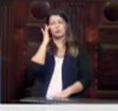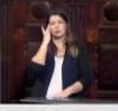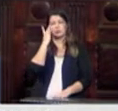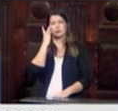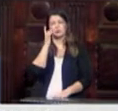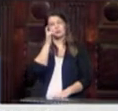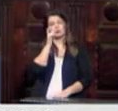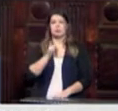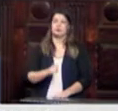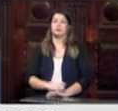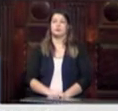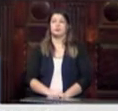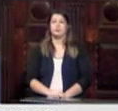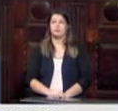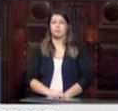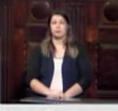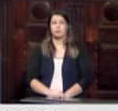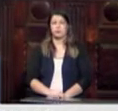muito interessante.